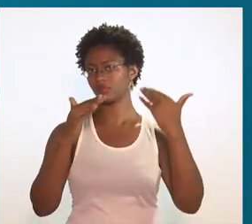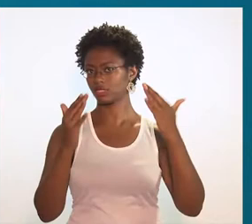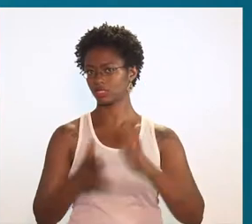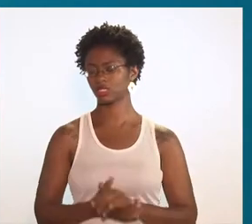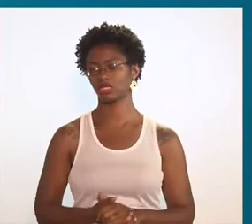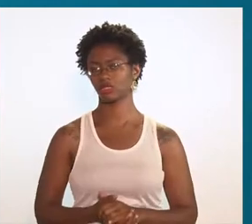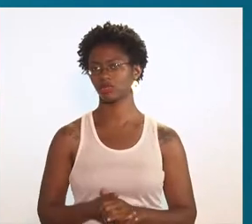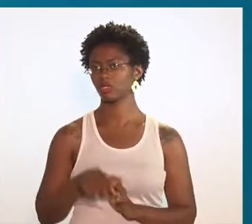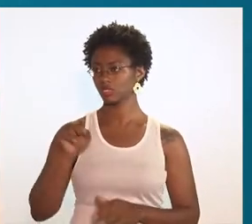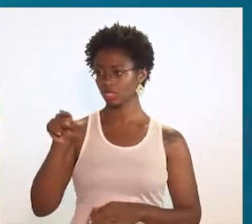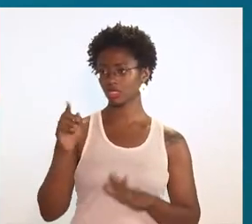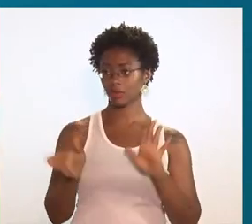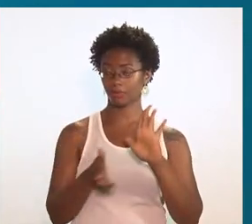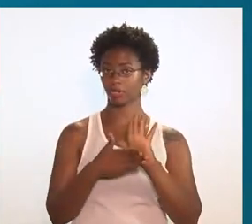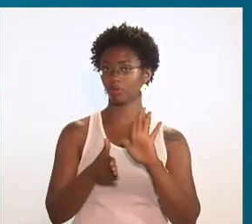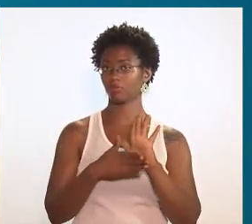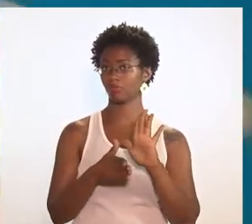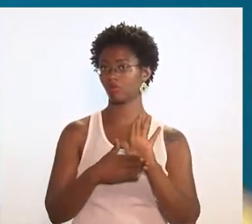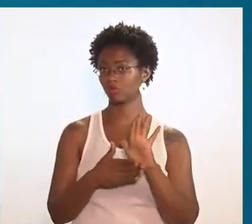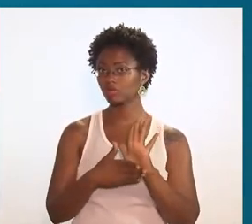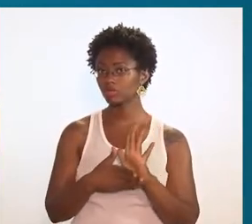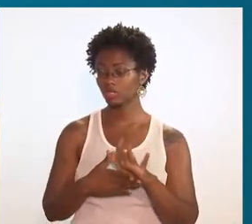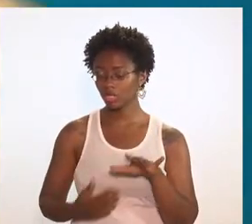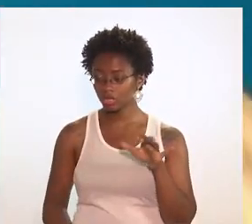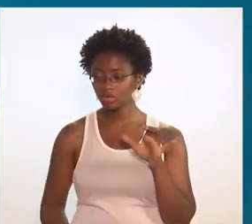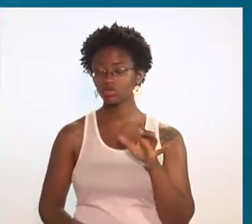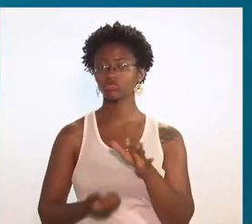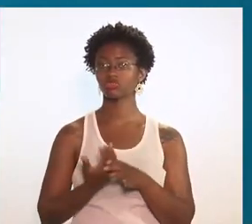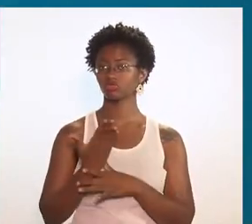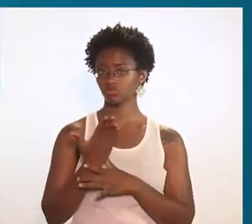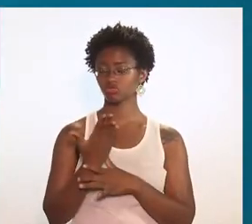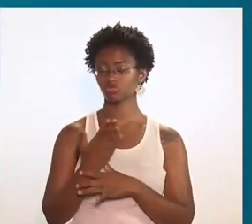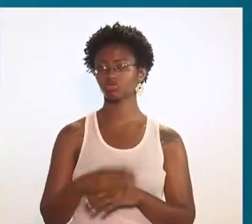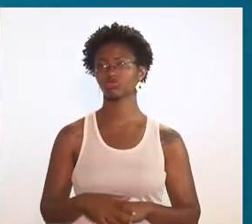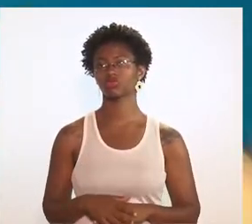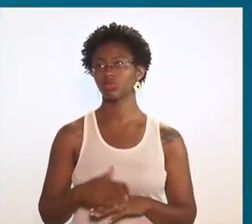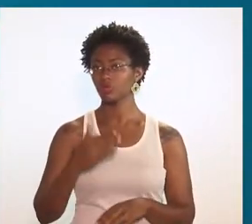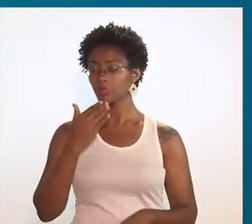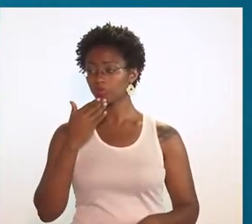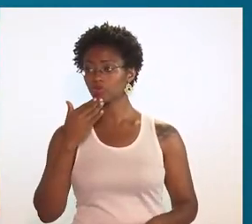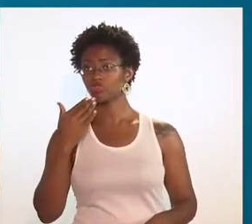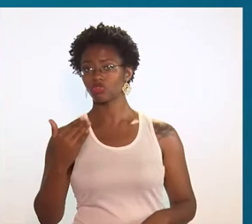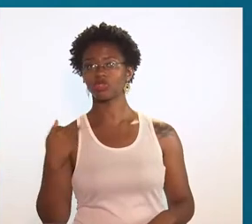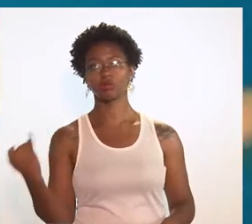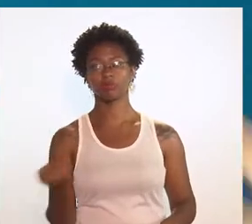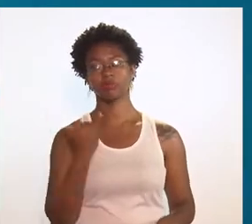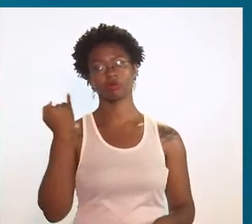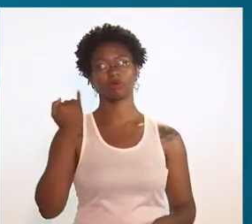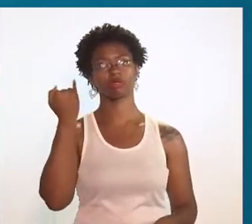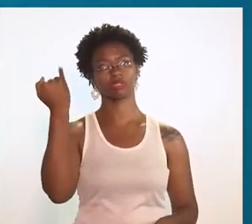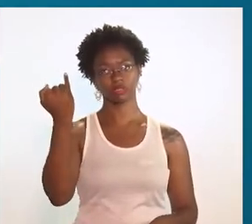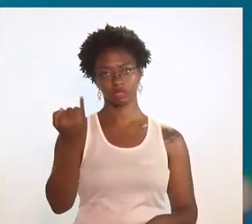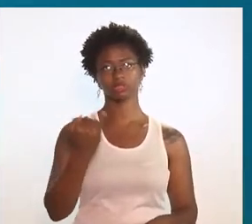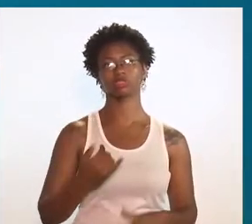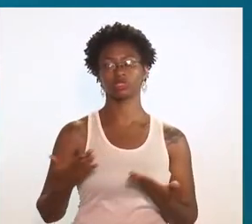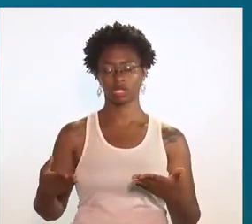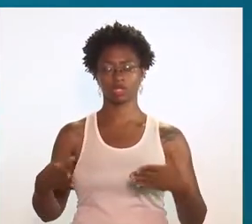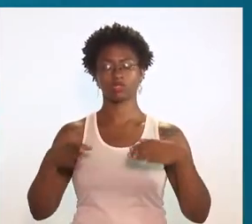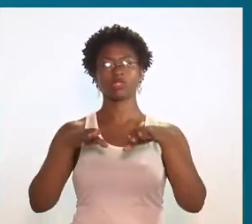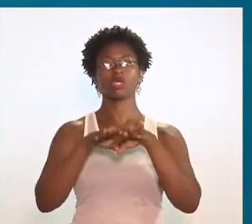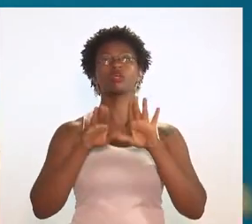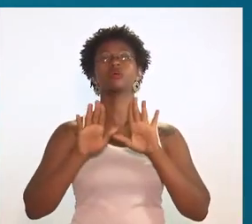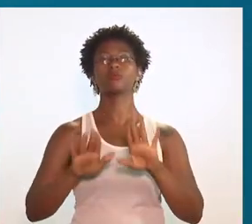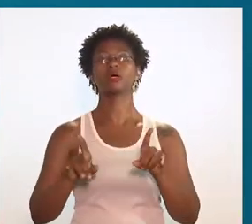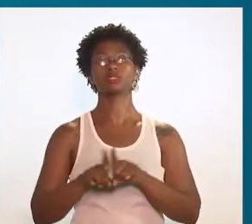Então, essa pauta, quer dizer, da diversidade, ela vem com um apelo da importância, né, da